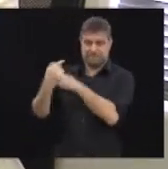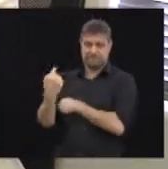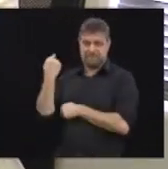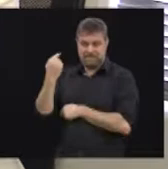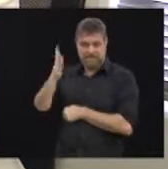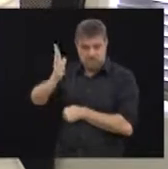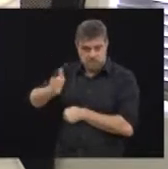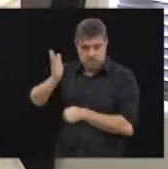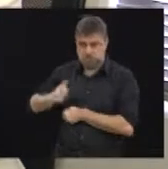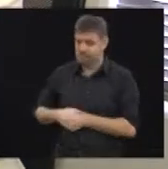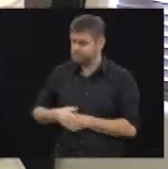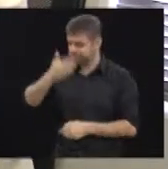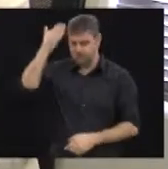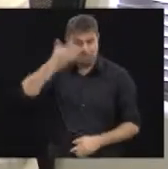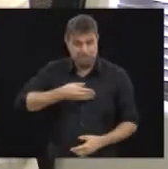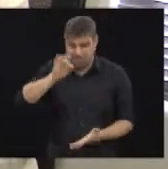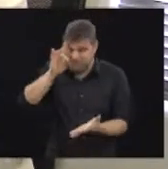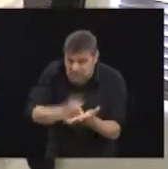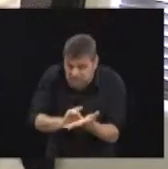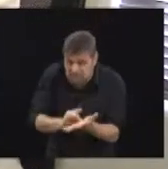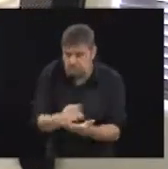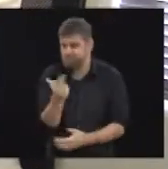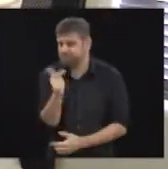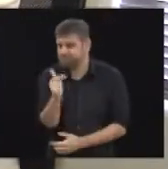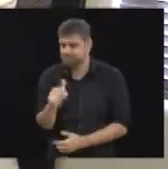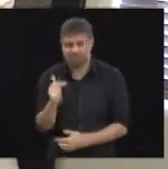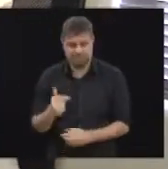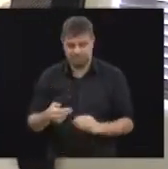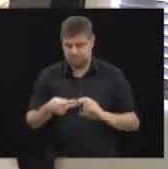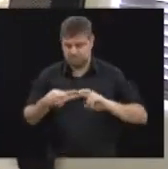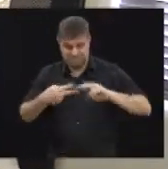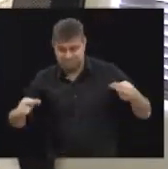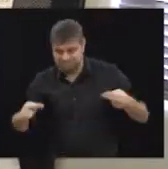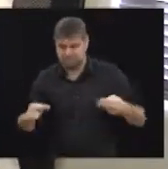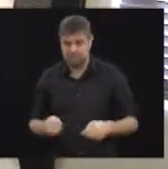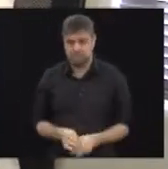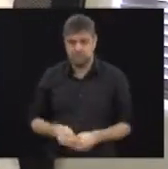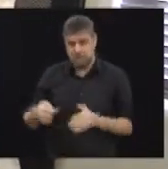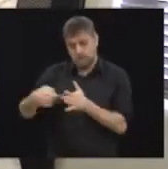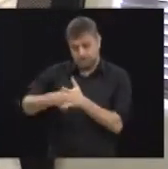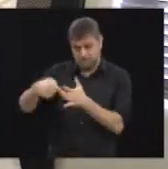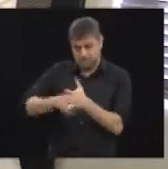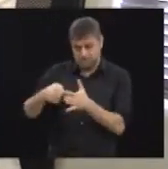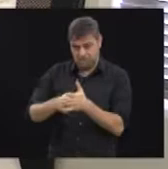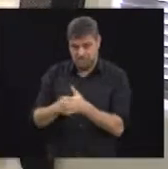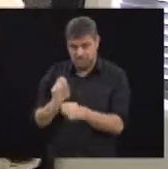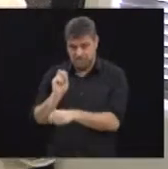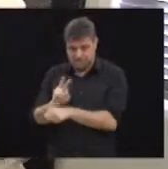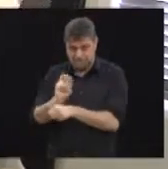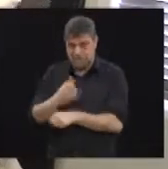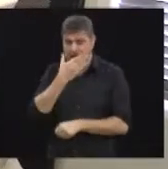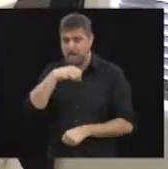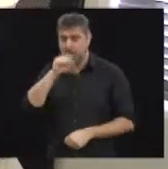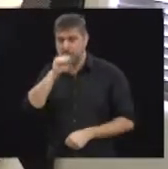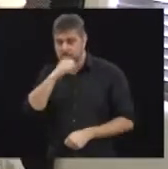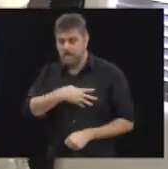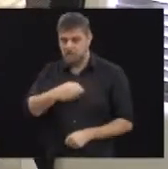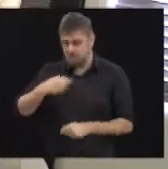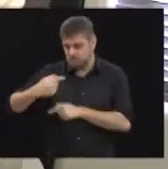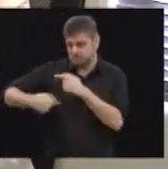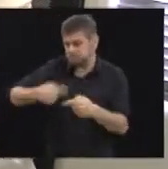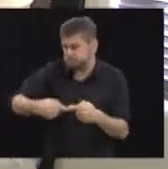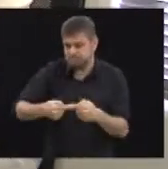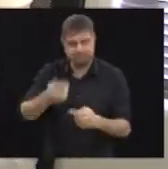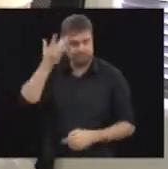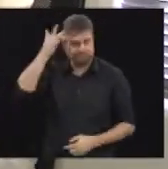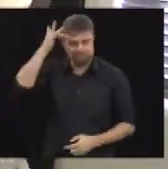membros da mesma família, mas não é comprovado, não se conhece um gene. Então, se alguém me perguntar, mas isso passa de pai para filho?